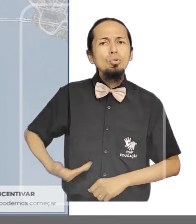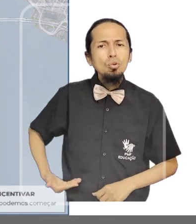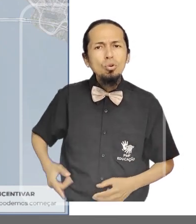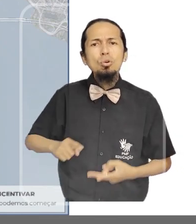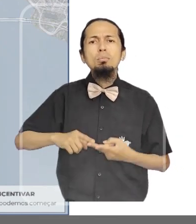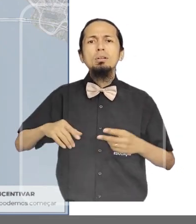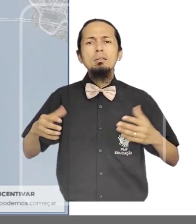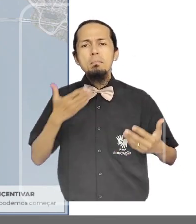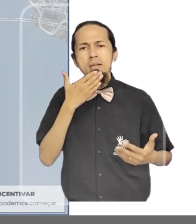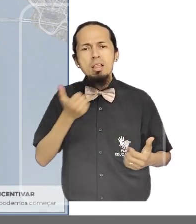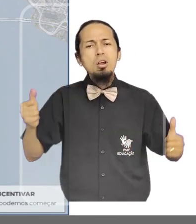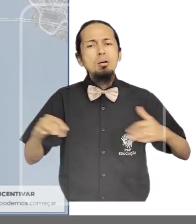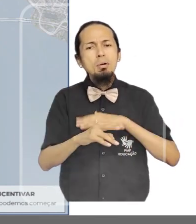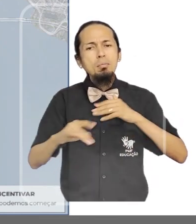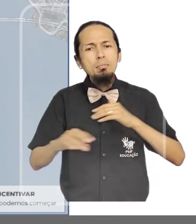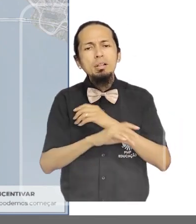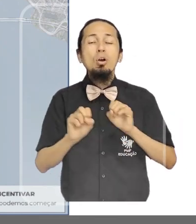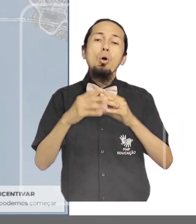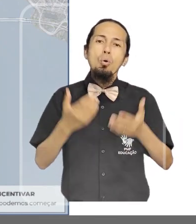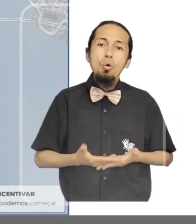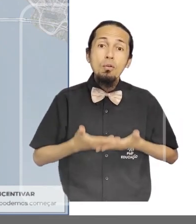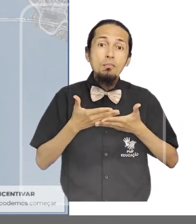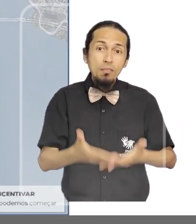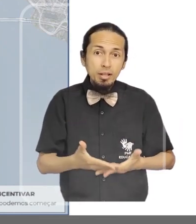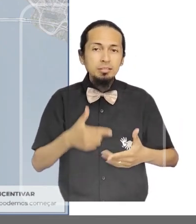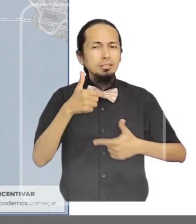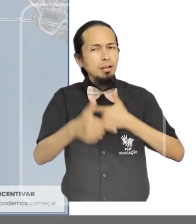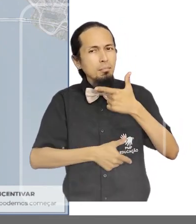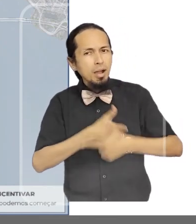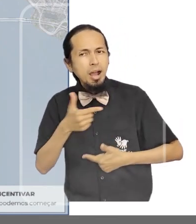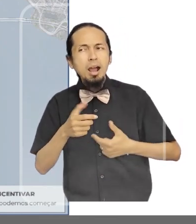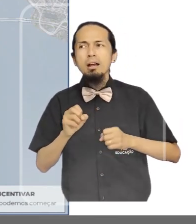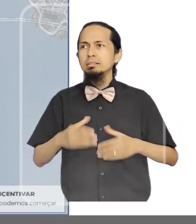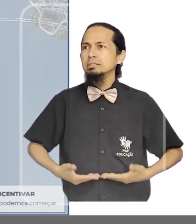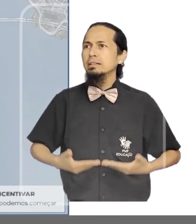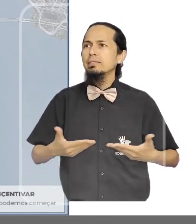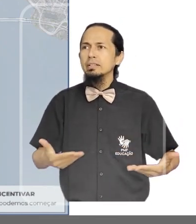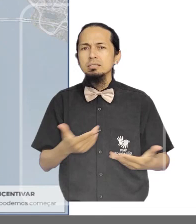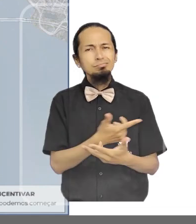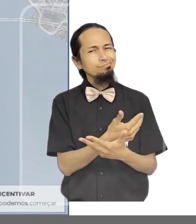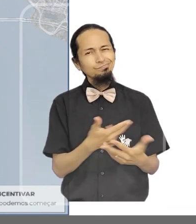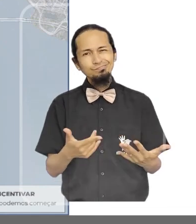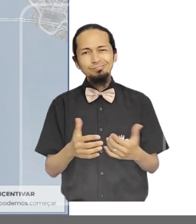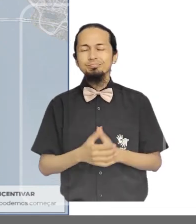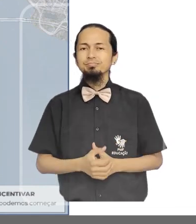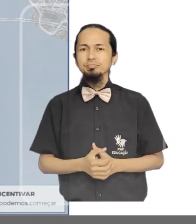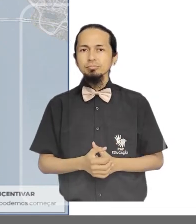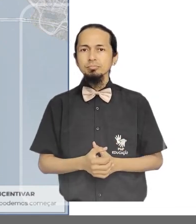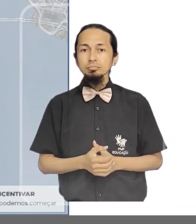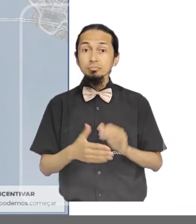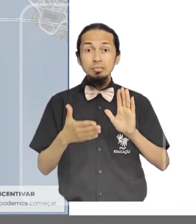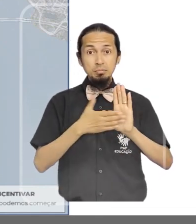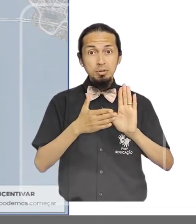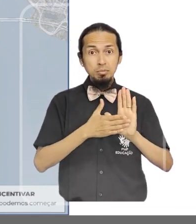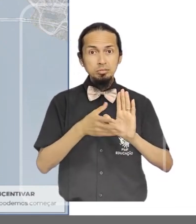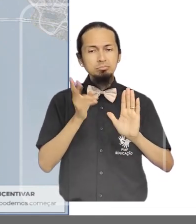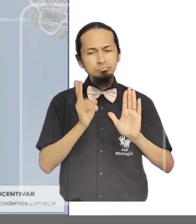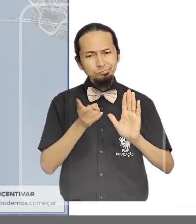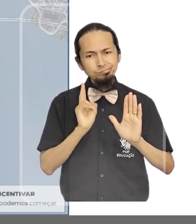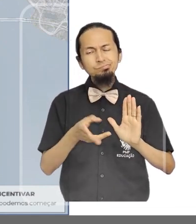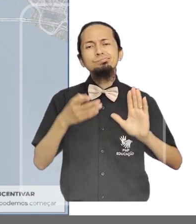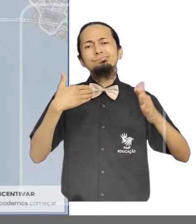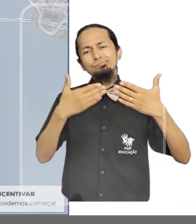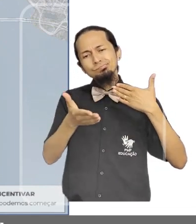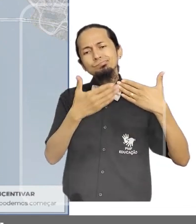na mobilidade, ampliação da oferta de empregos e serviços na região, entre outros. As propostas estão